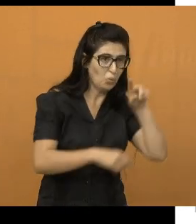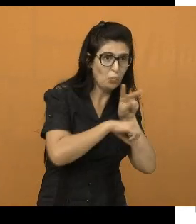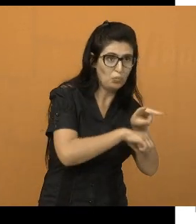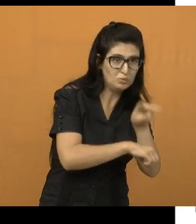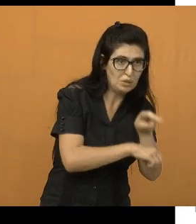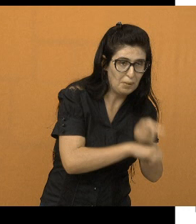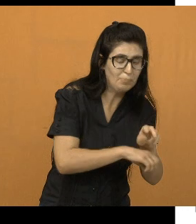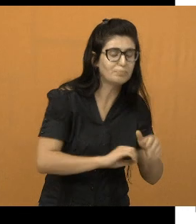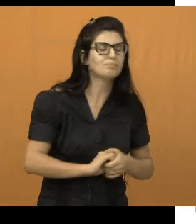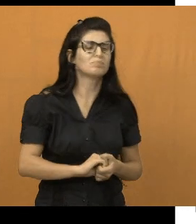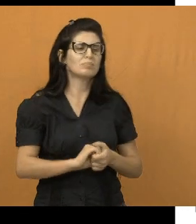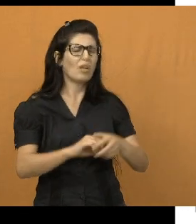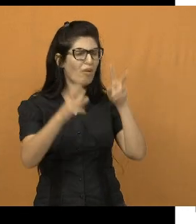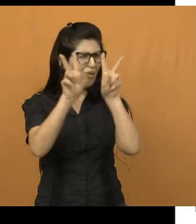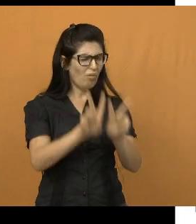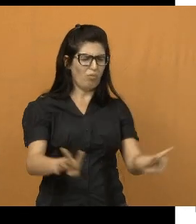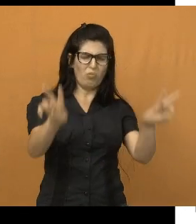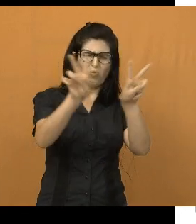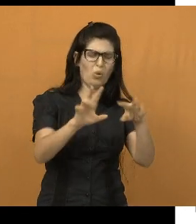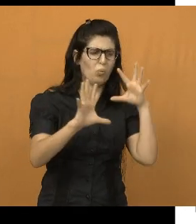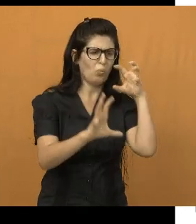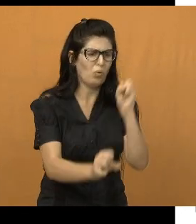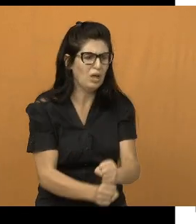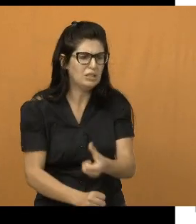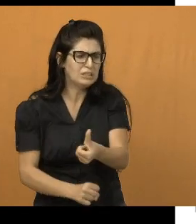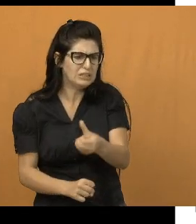totalizamos e visualizamos que